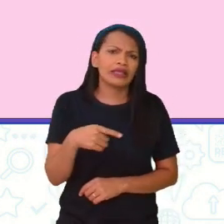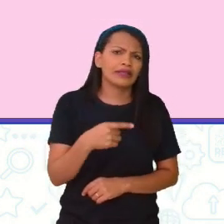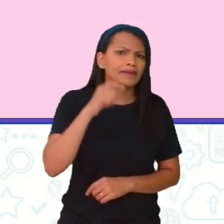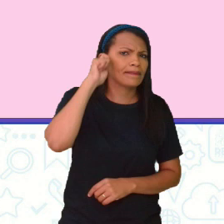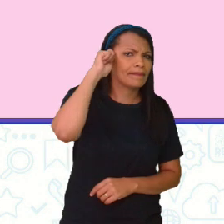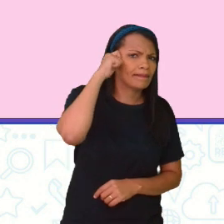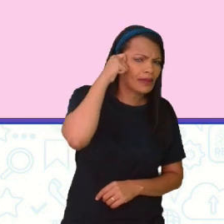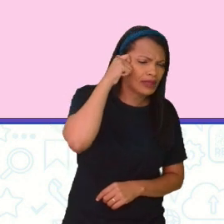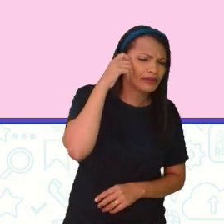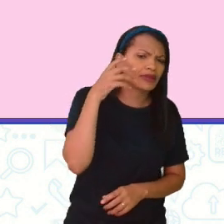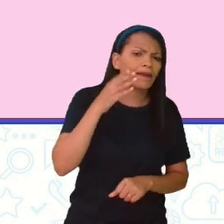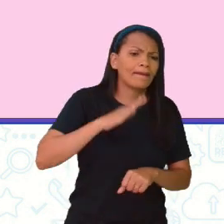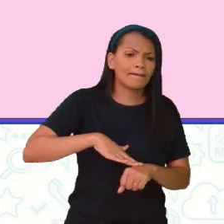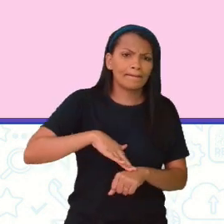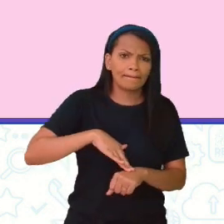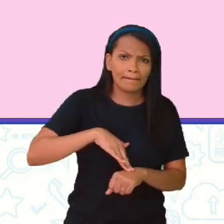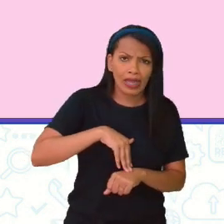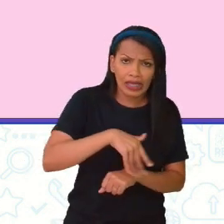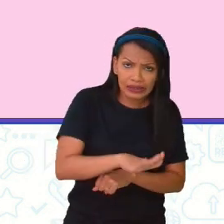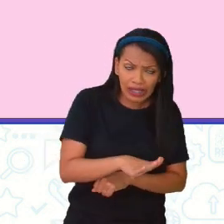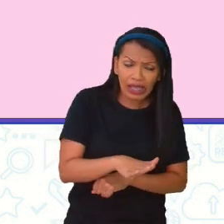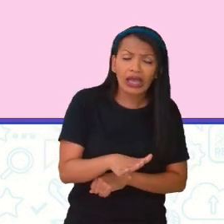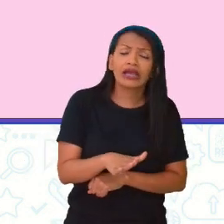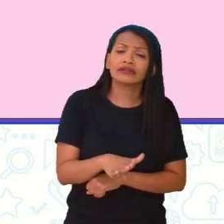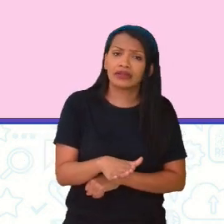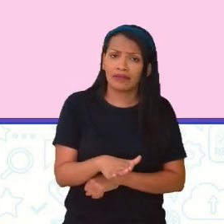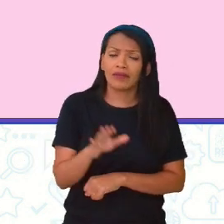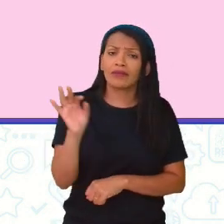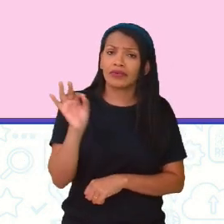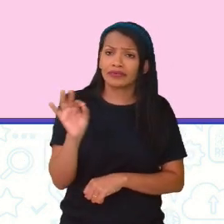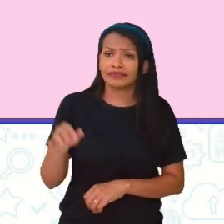da população. Professora indígena só tem